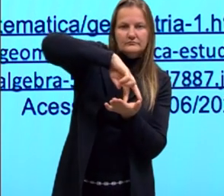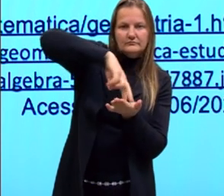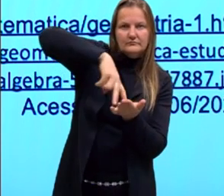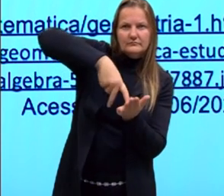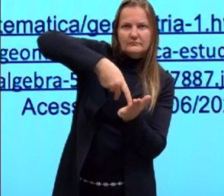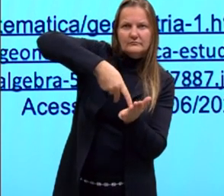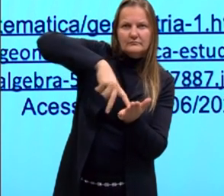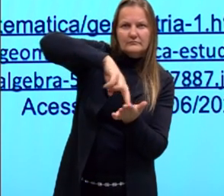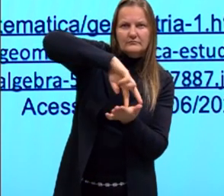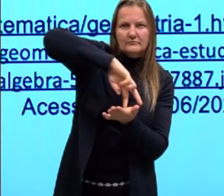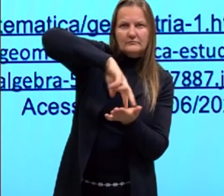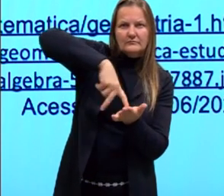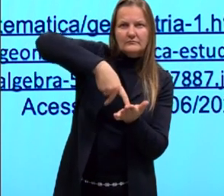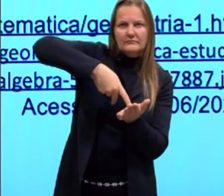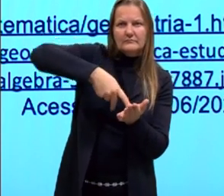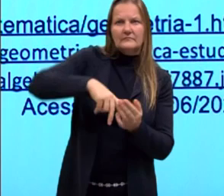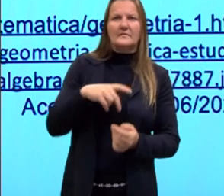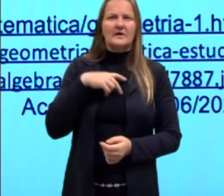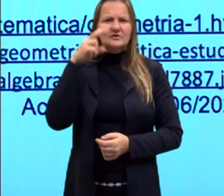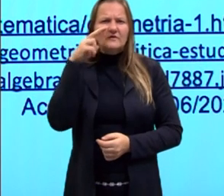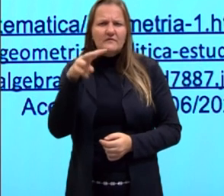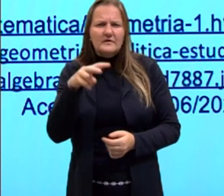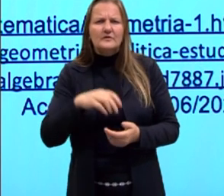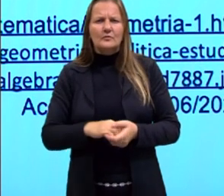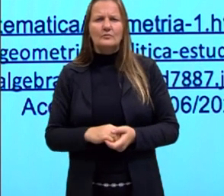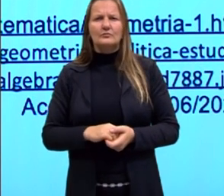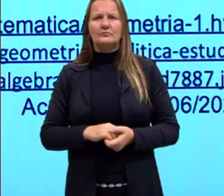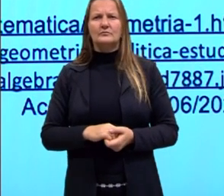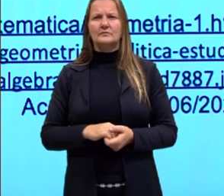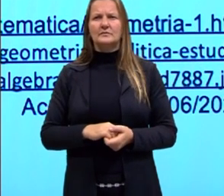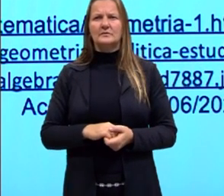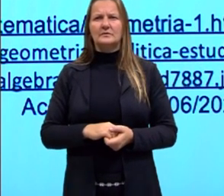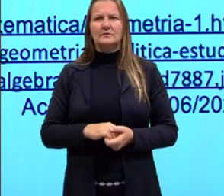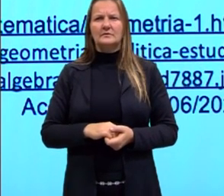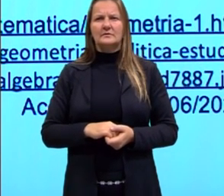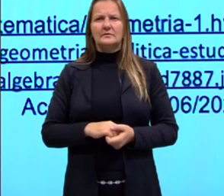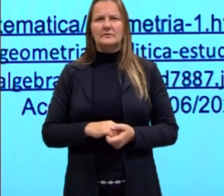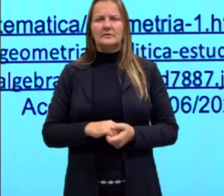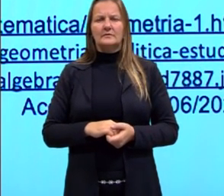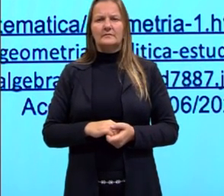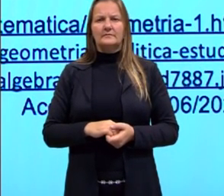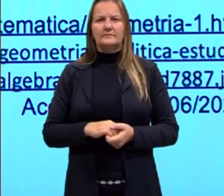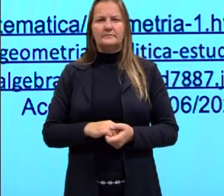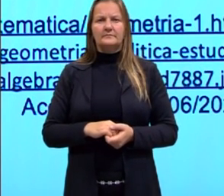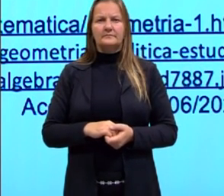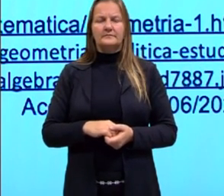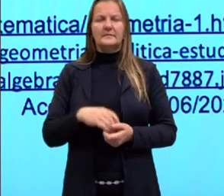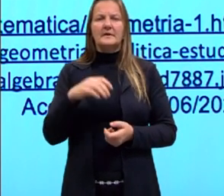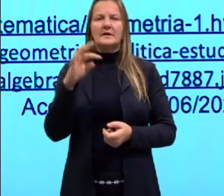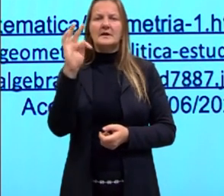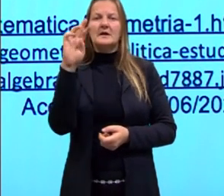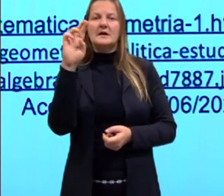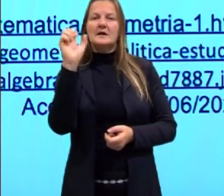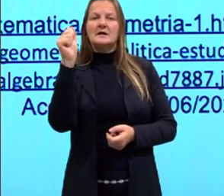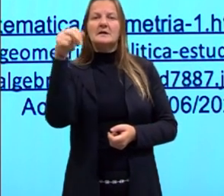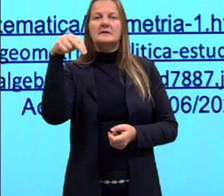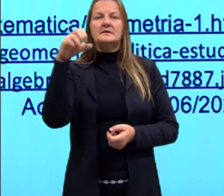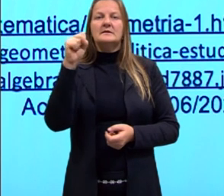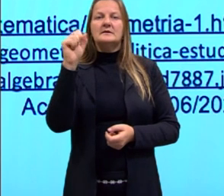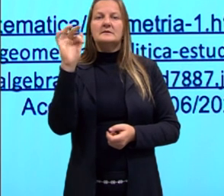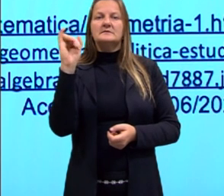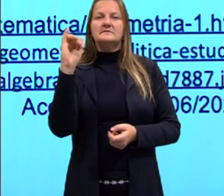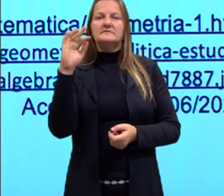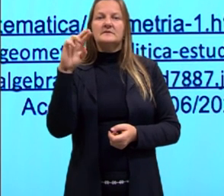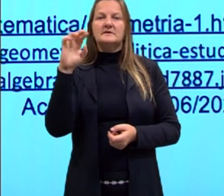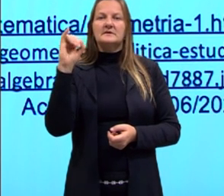acredito que vocês já tenham visto essa figura é o que nós chamamos de transferidor e aqui então as